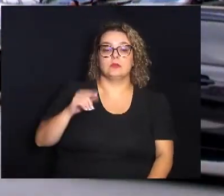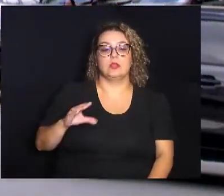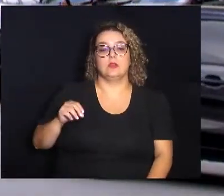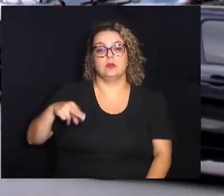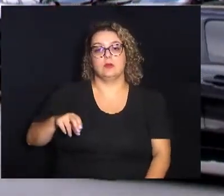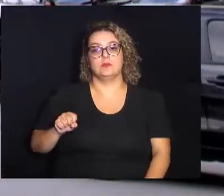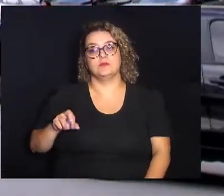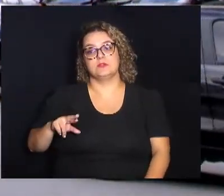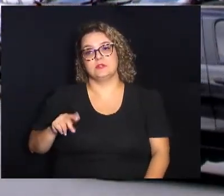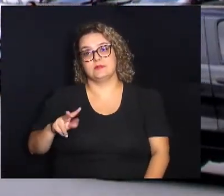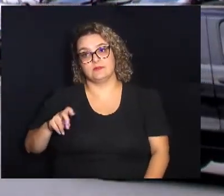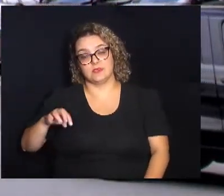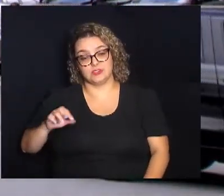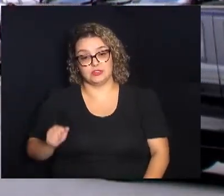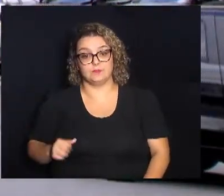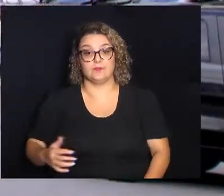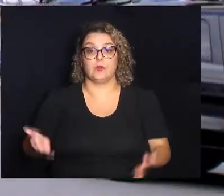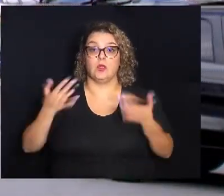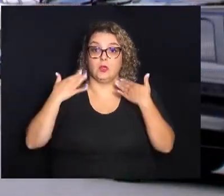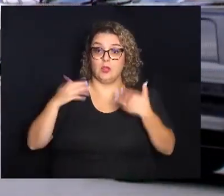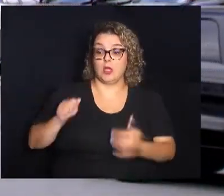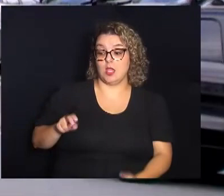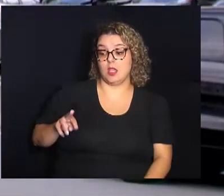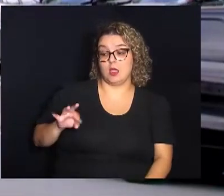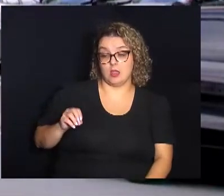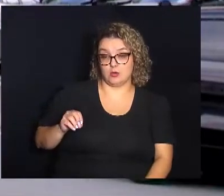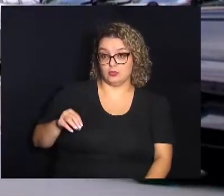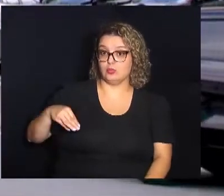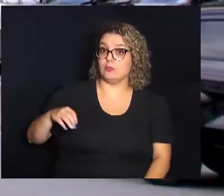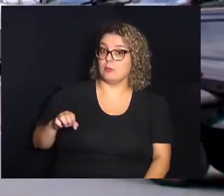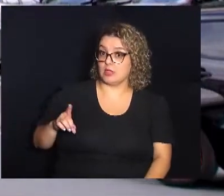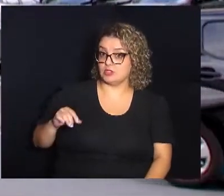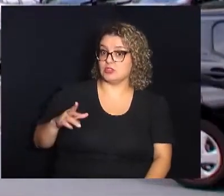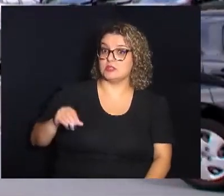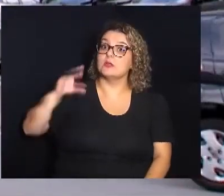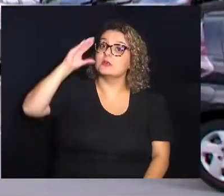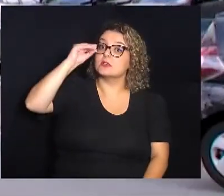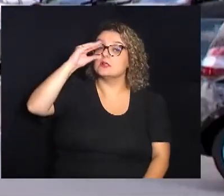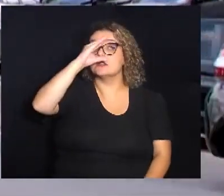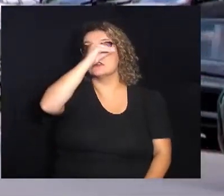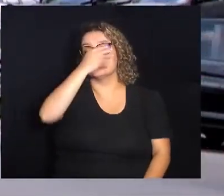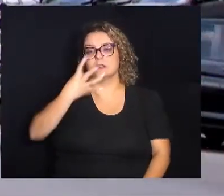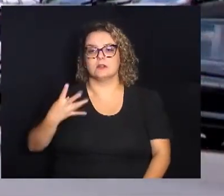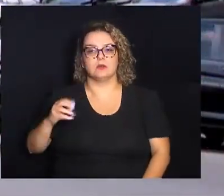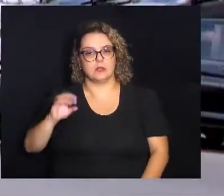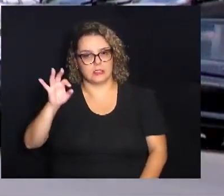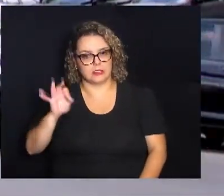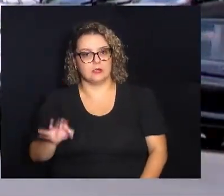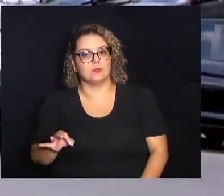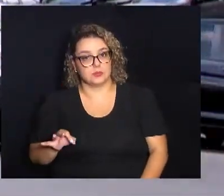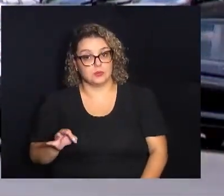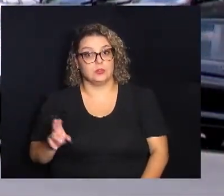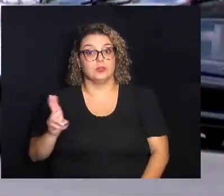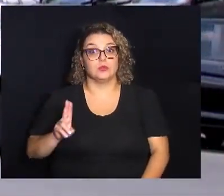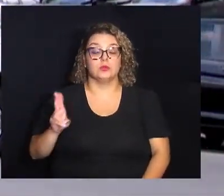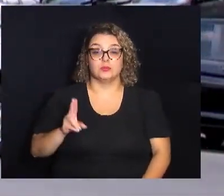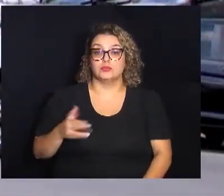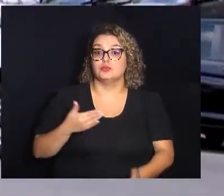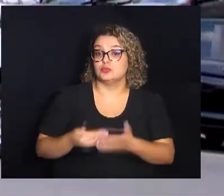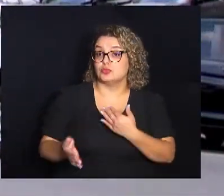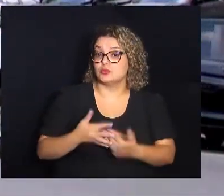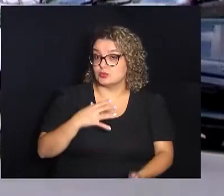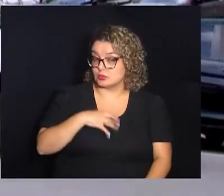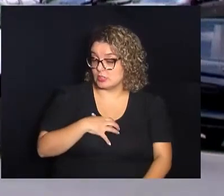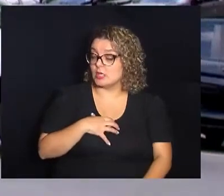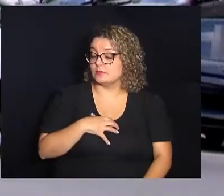Burnier, no verão a automedicação com colírios aumenta em 40%. O uso indiscriminado do